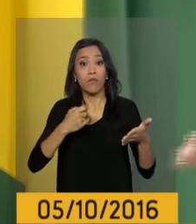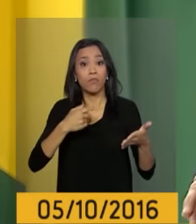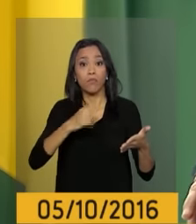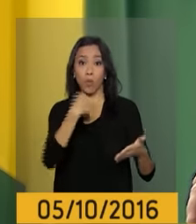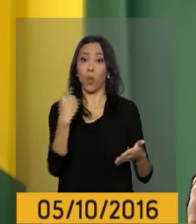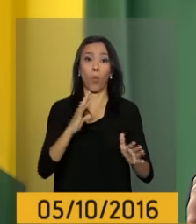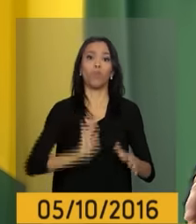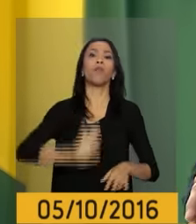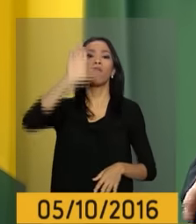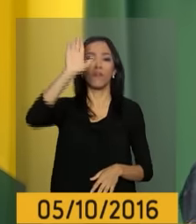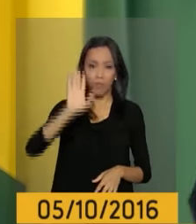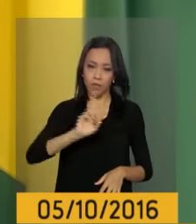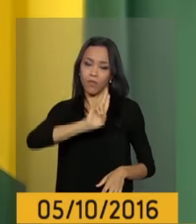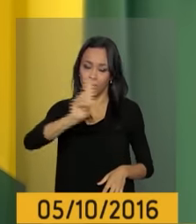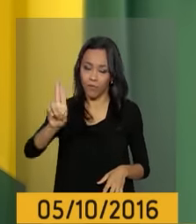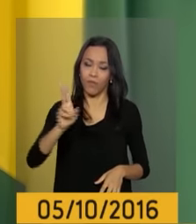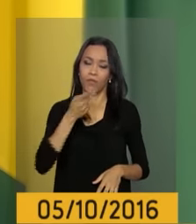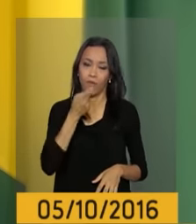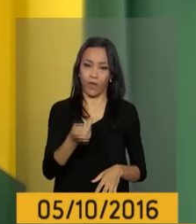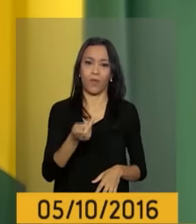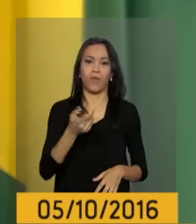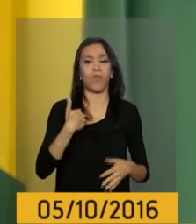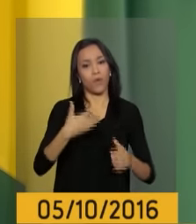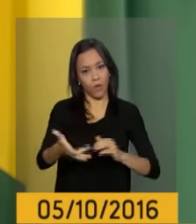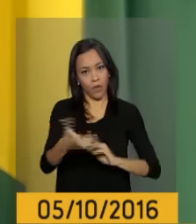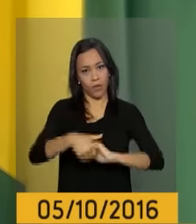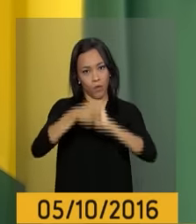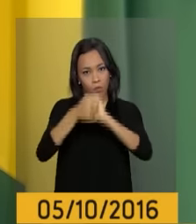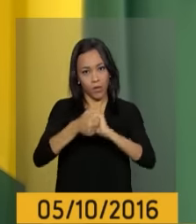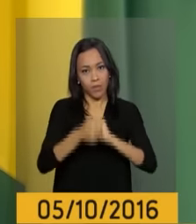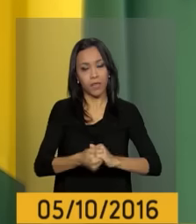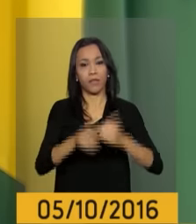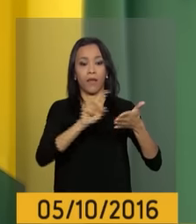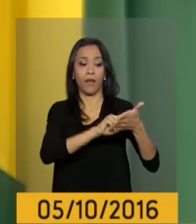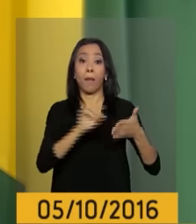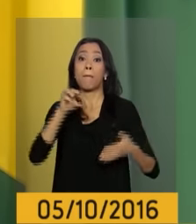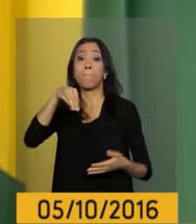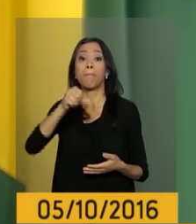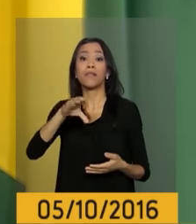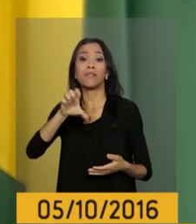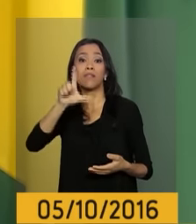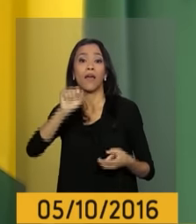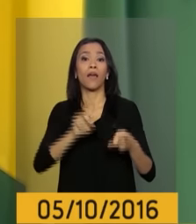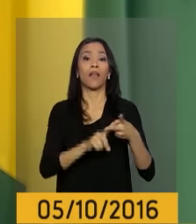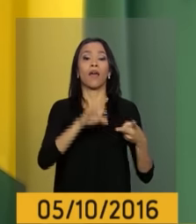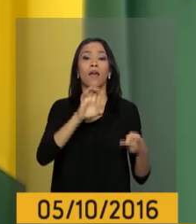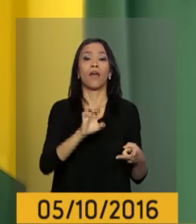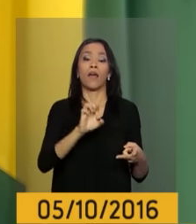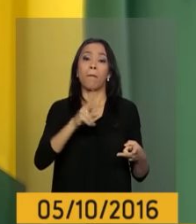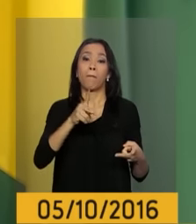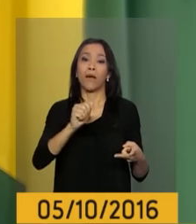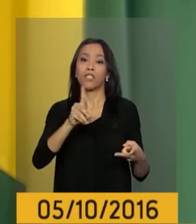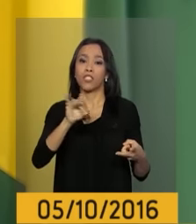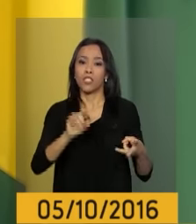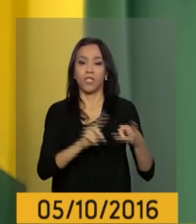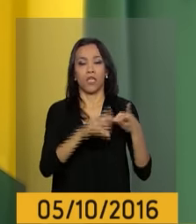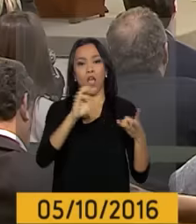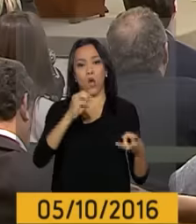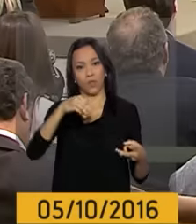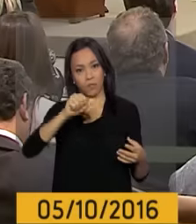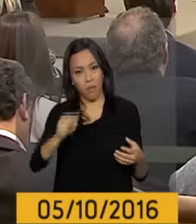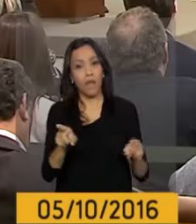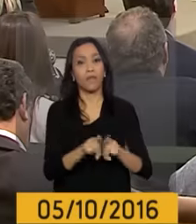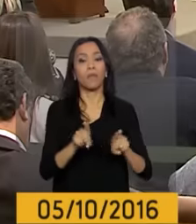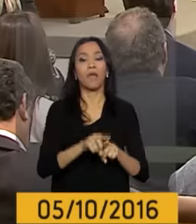que eu menciono, né? Mas quero cumprimentar naturalmente a Marcela, o Eliseu Padilha, o Osmar Terra, o